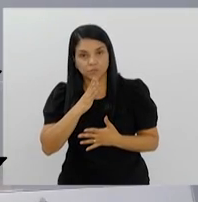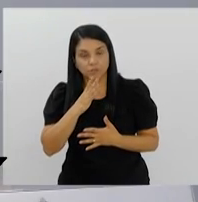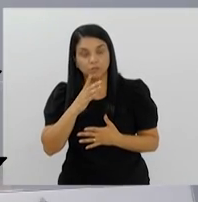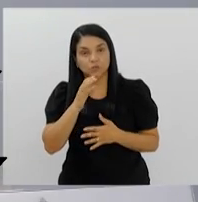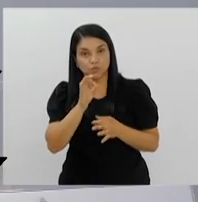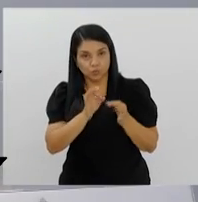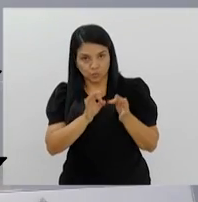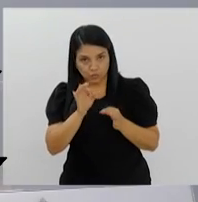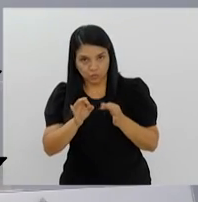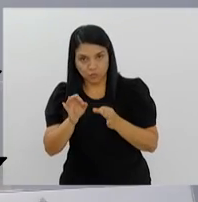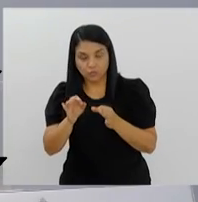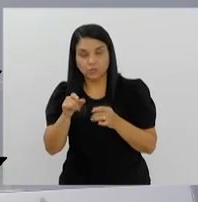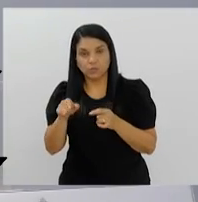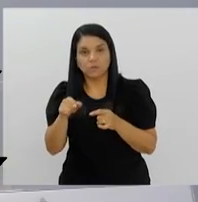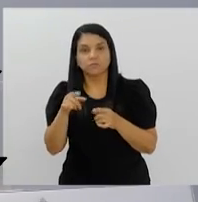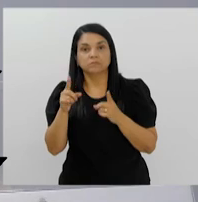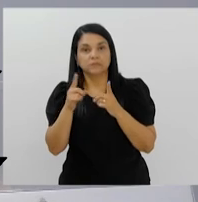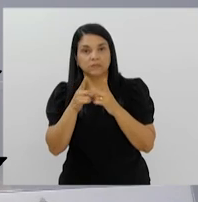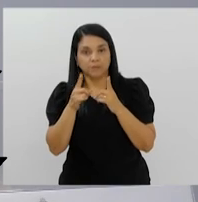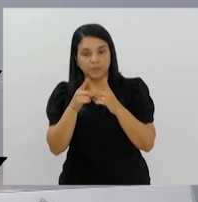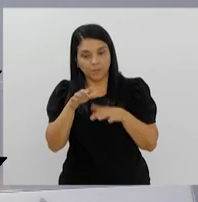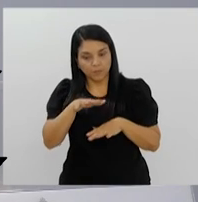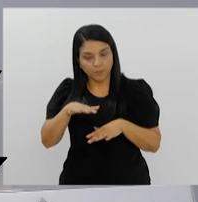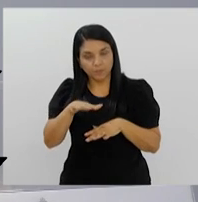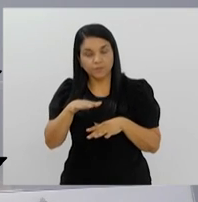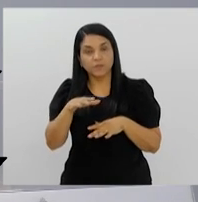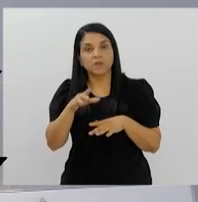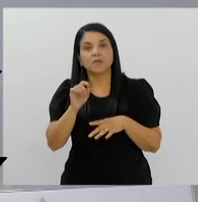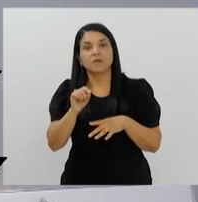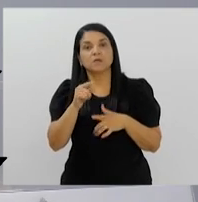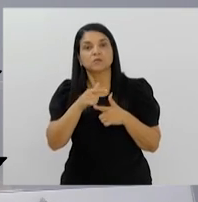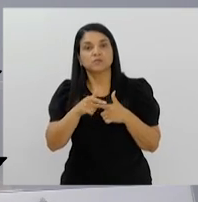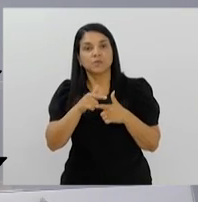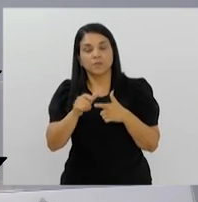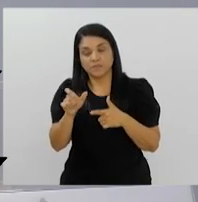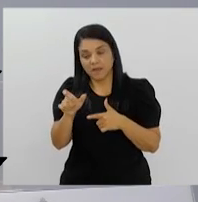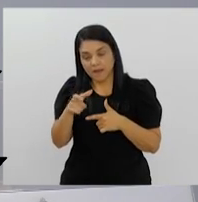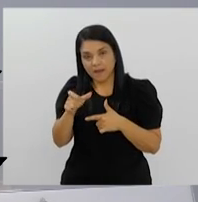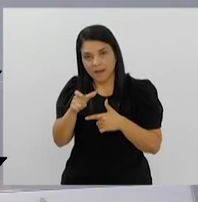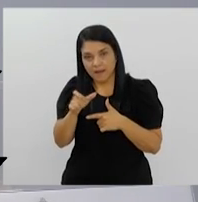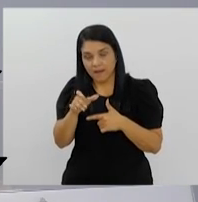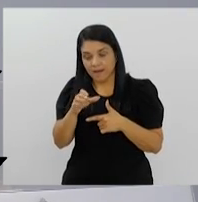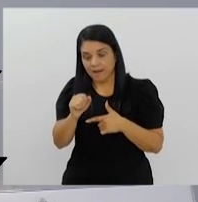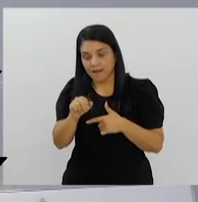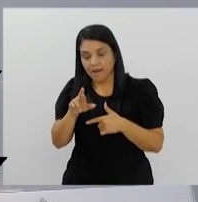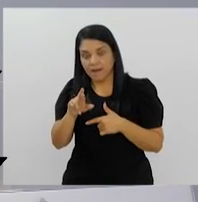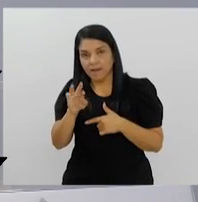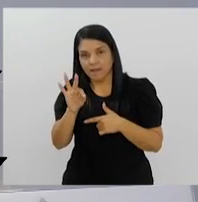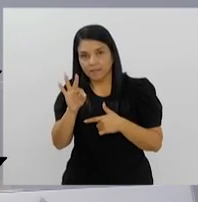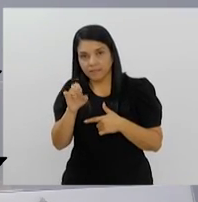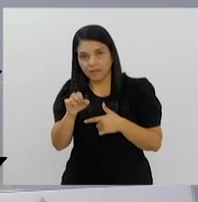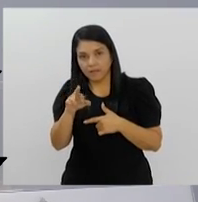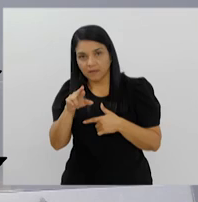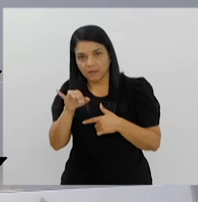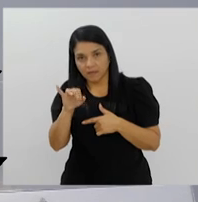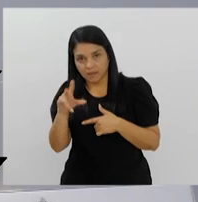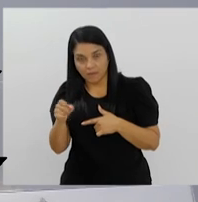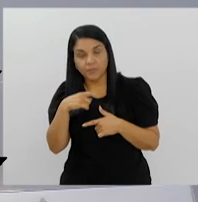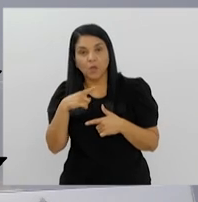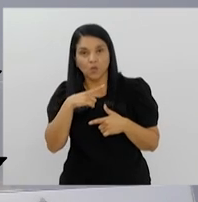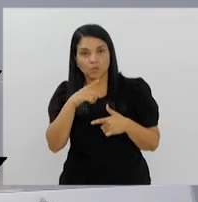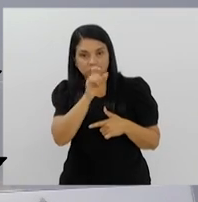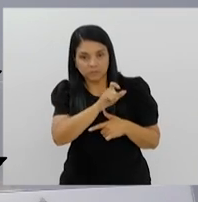que nós tratamos lá no departamento jurídico questões relacionados às carteirinhas então alguns beneficiários estavam